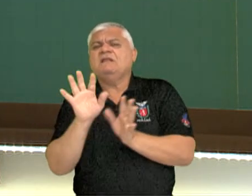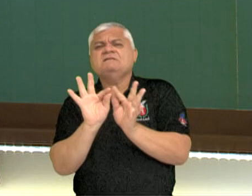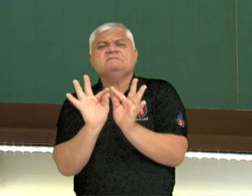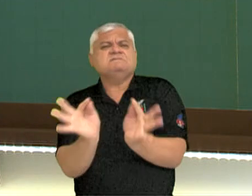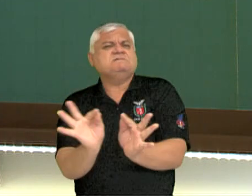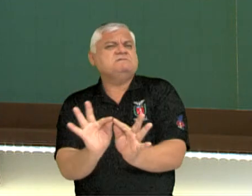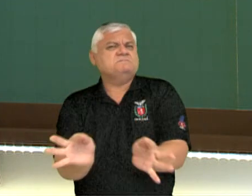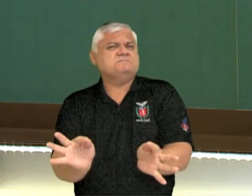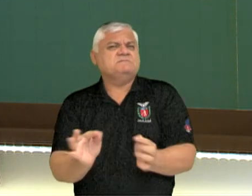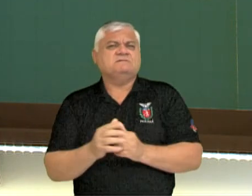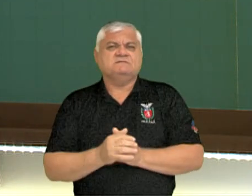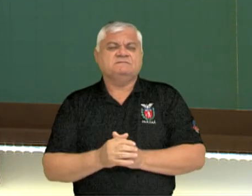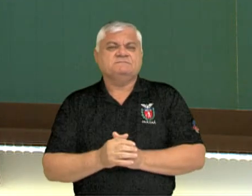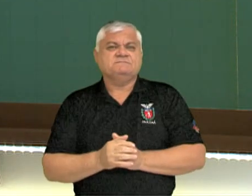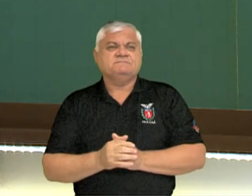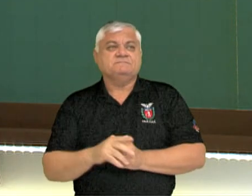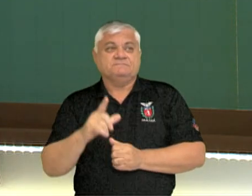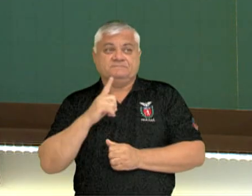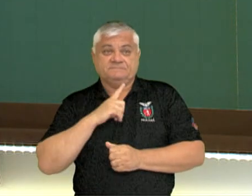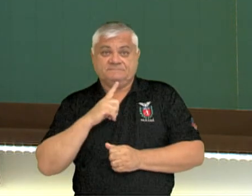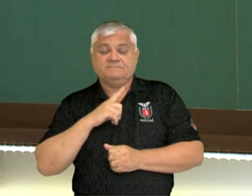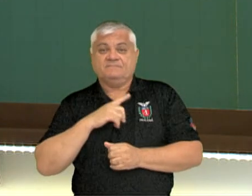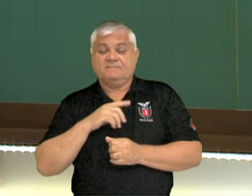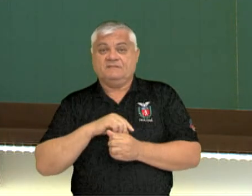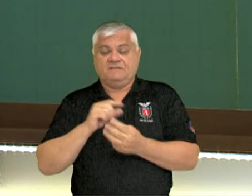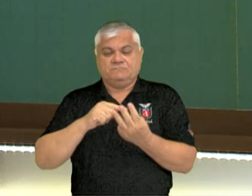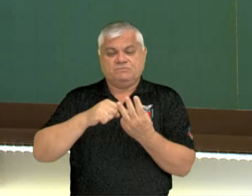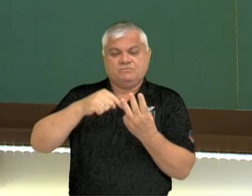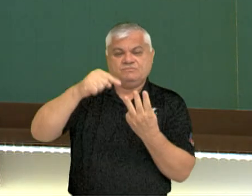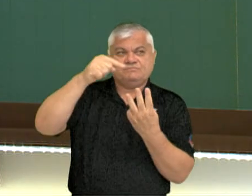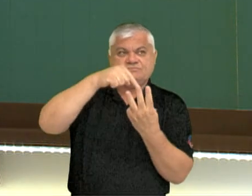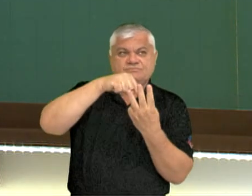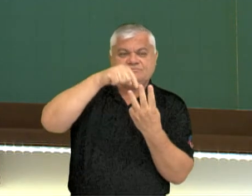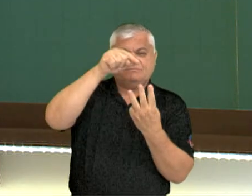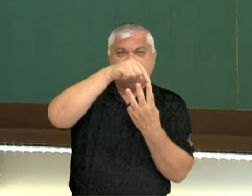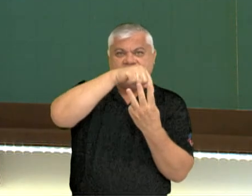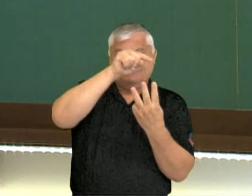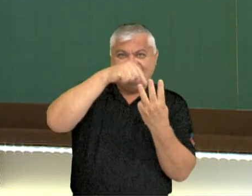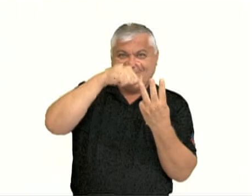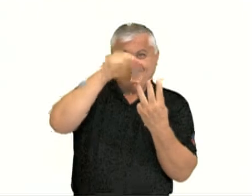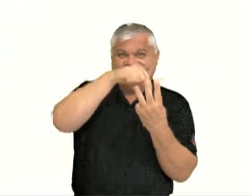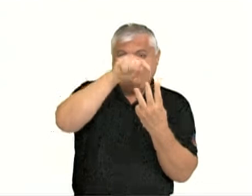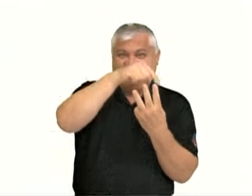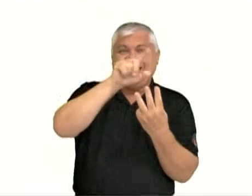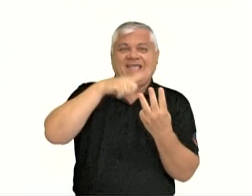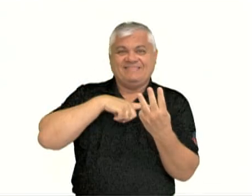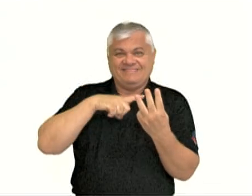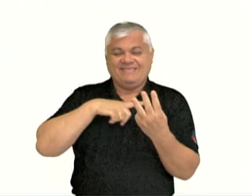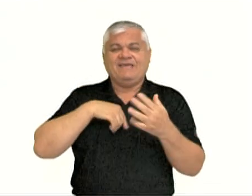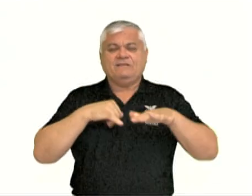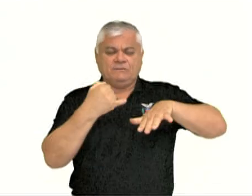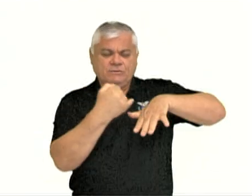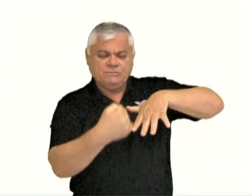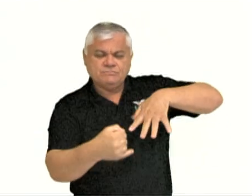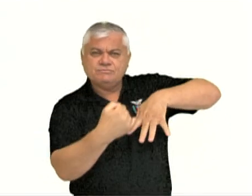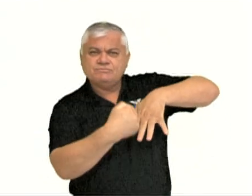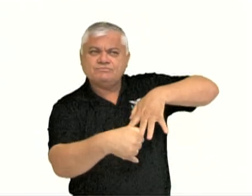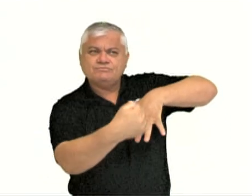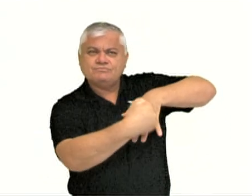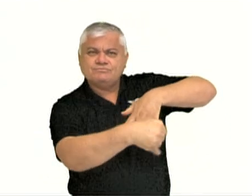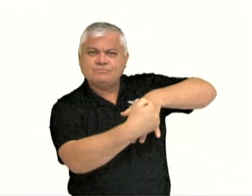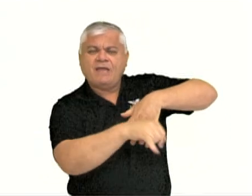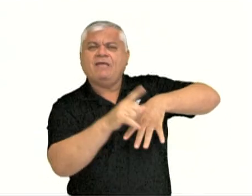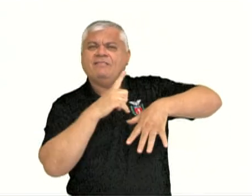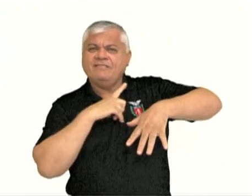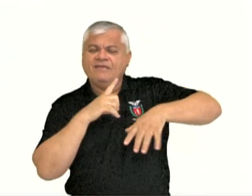simples, tá? Então, a gente tem lá os rizóides, os cauloides e os filóides. Quando a